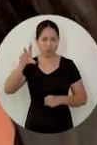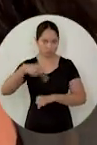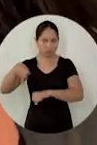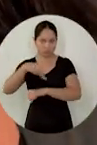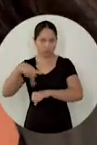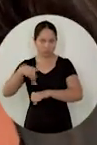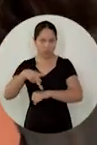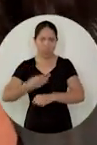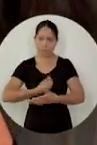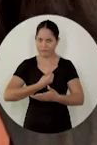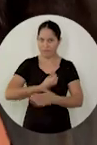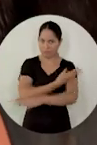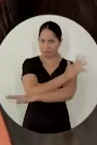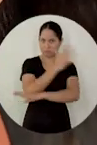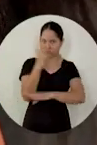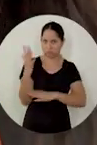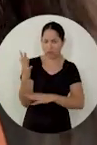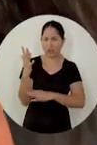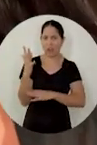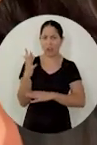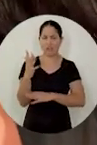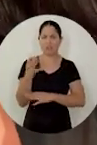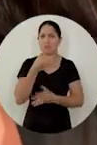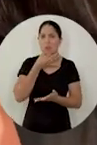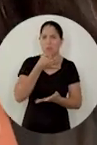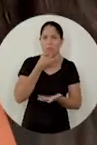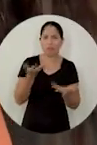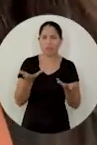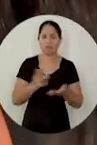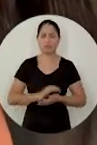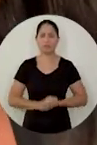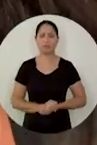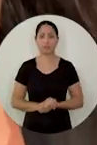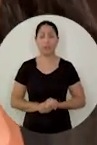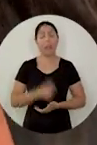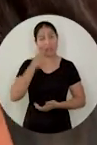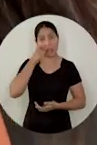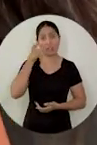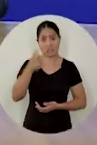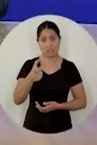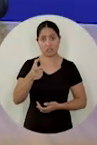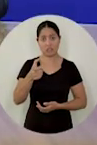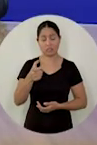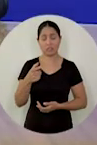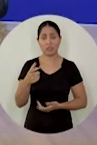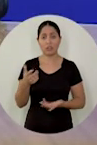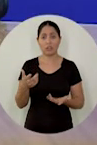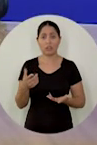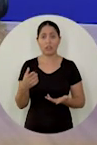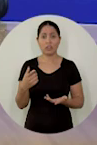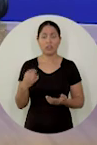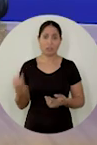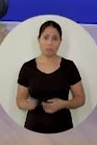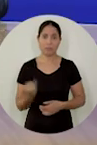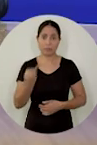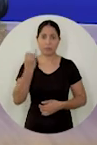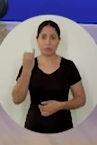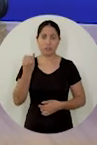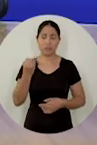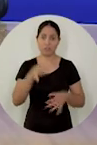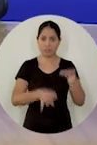está no norte do país e convive um pouco com a floresta, o que o senhor acha desses números? É interessante que esse